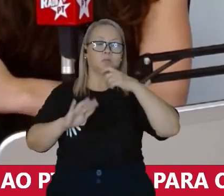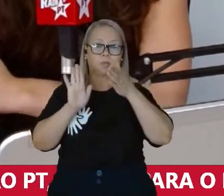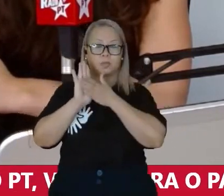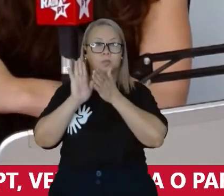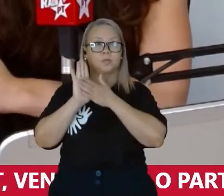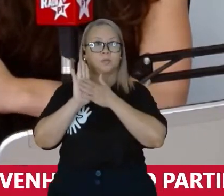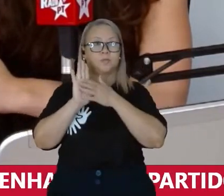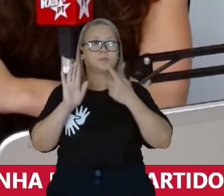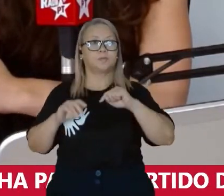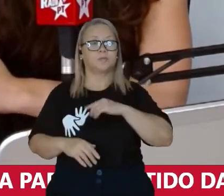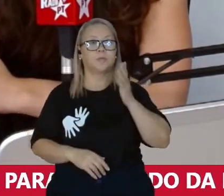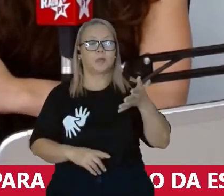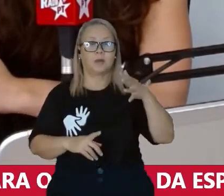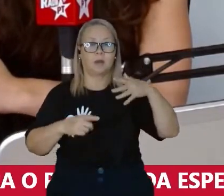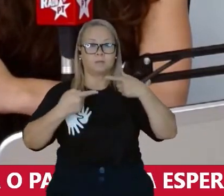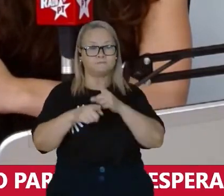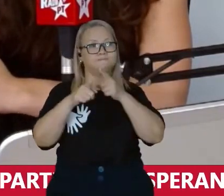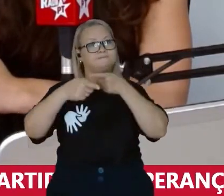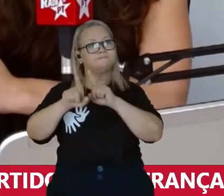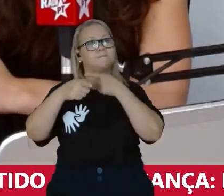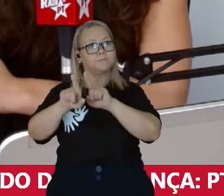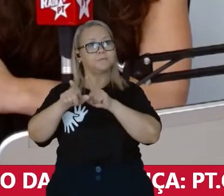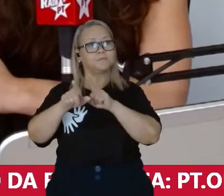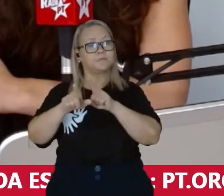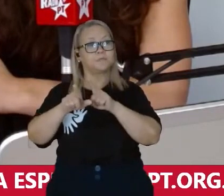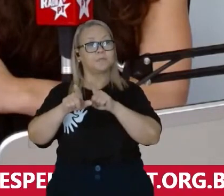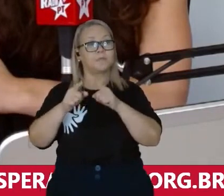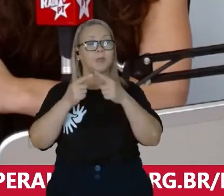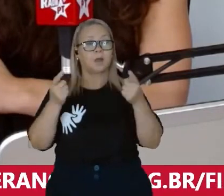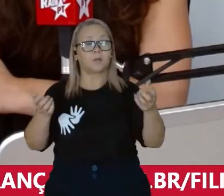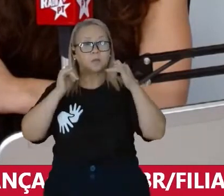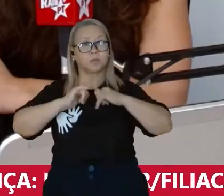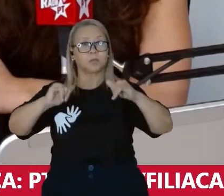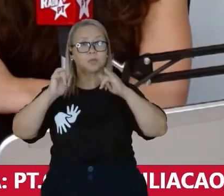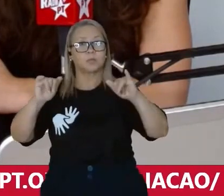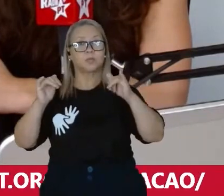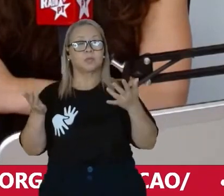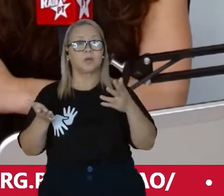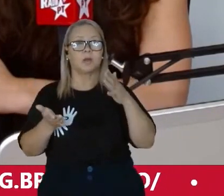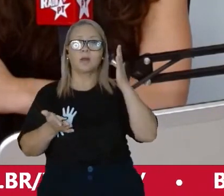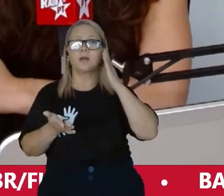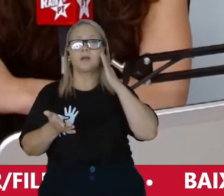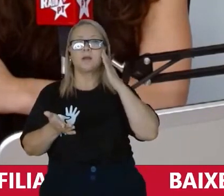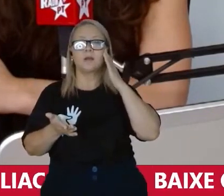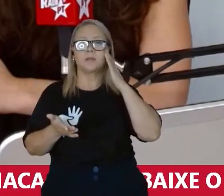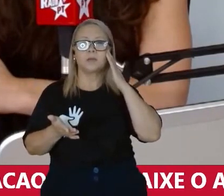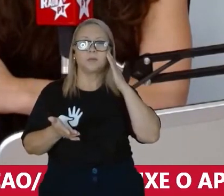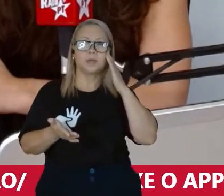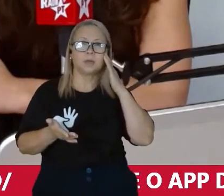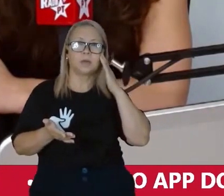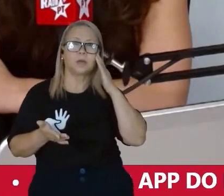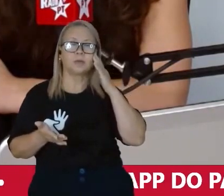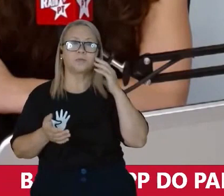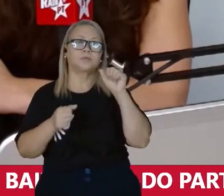gente já combater, como a gente faz, porque muitas vezes os veículos tradicionais de checagem de fatos postam a checagem 2